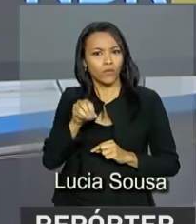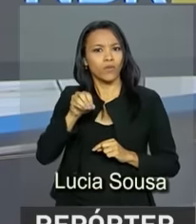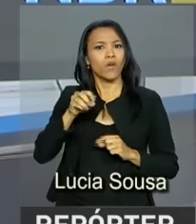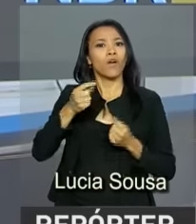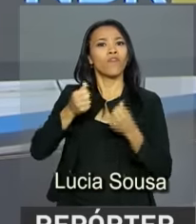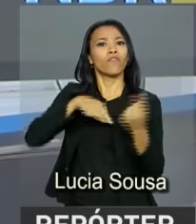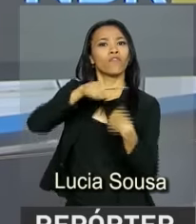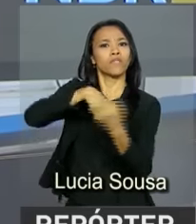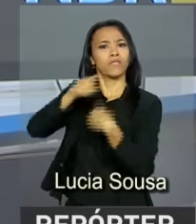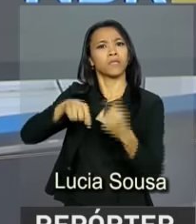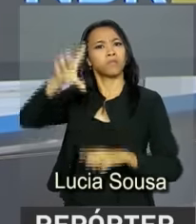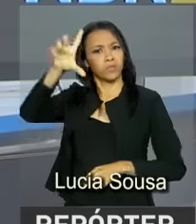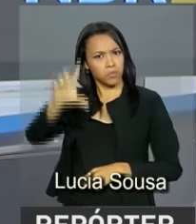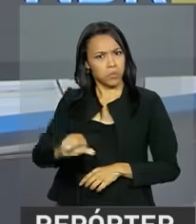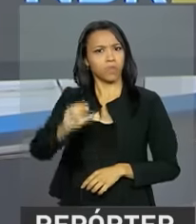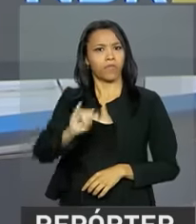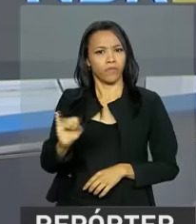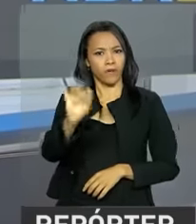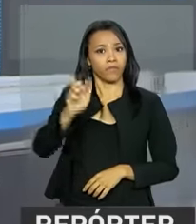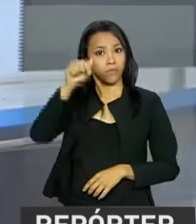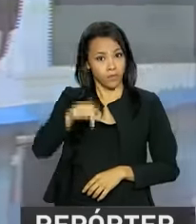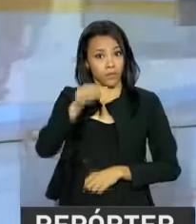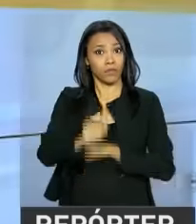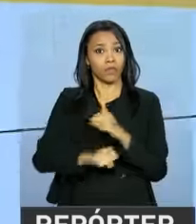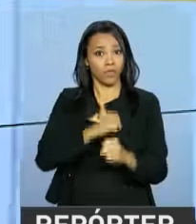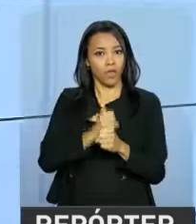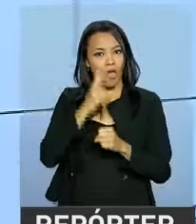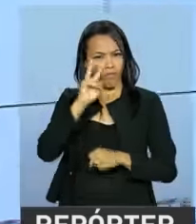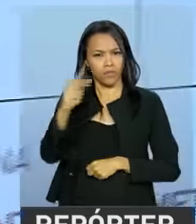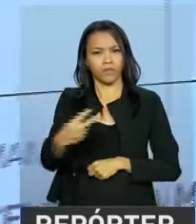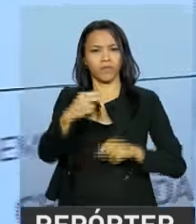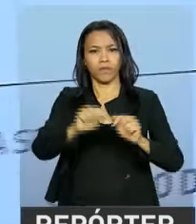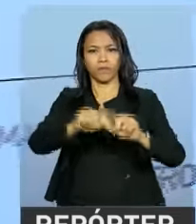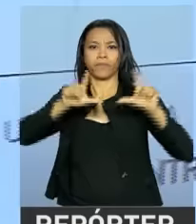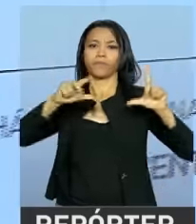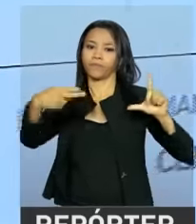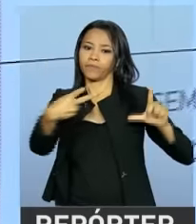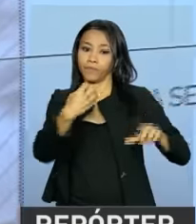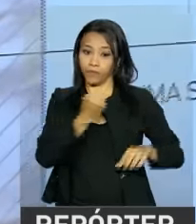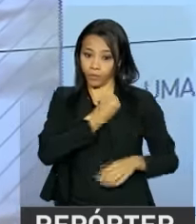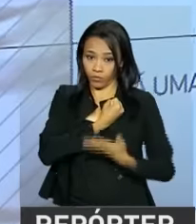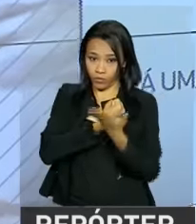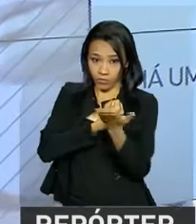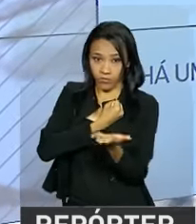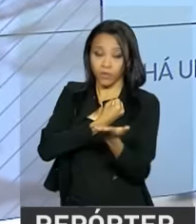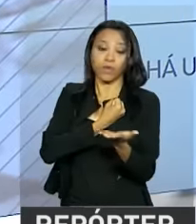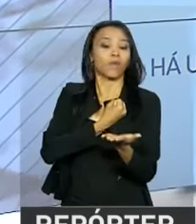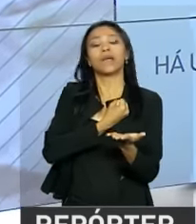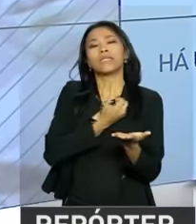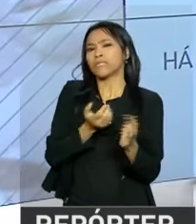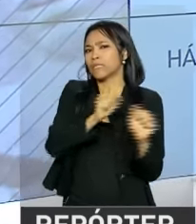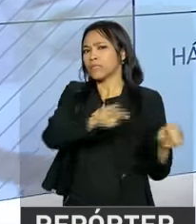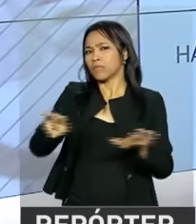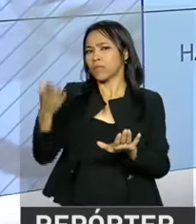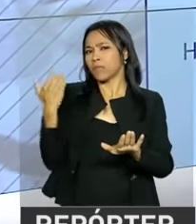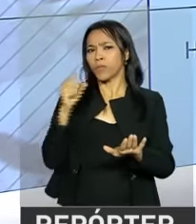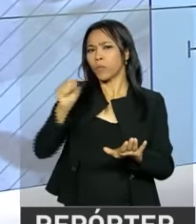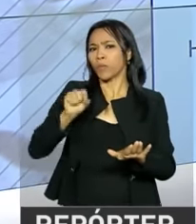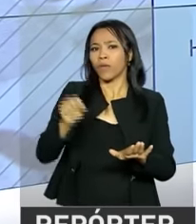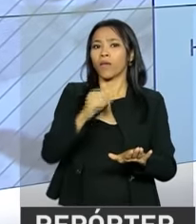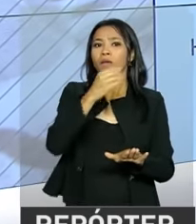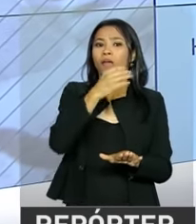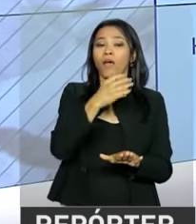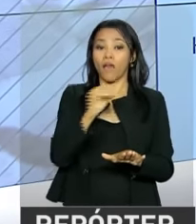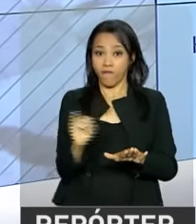queda na inflação para este ano vamos colocar os números aqui no telão tá aí ó a previsão na semana passada era que a